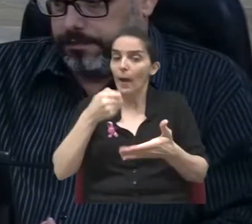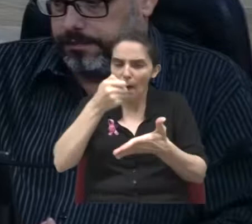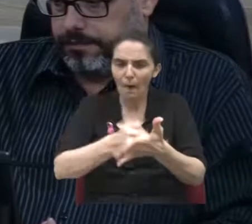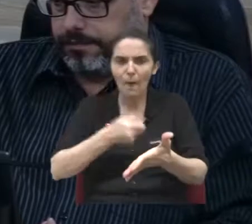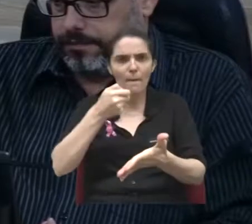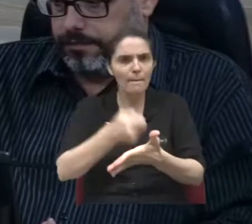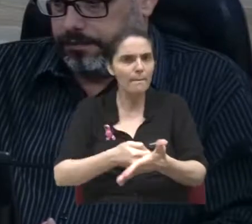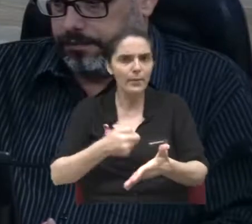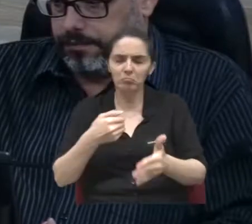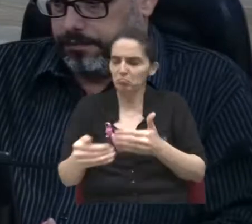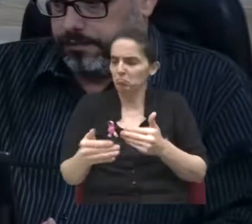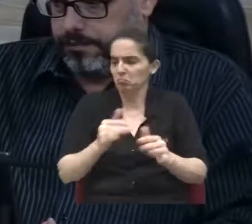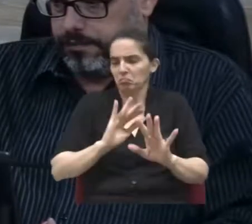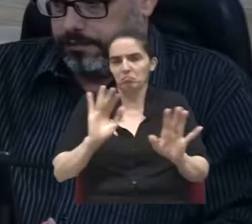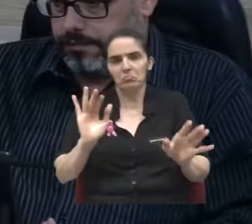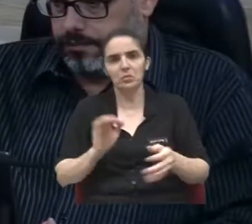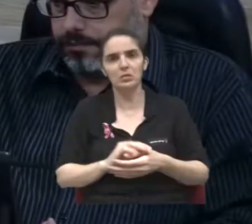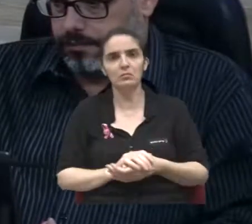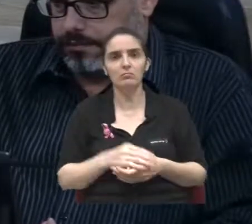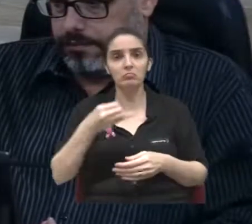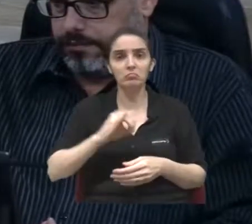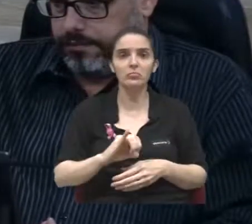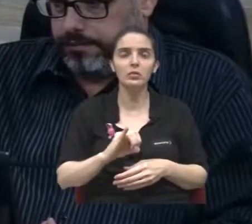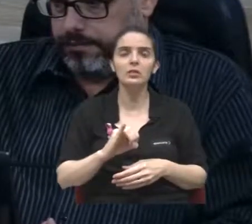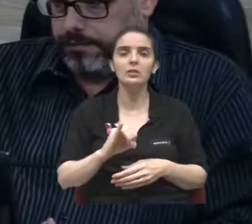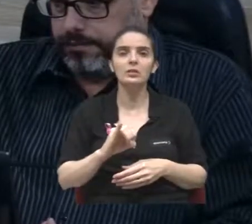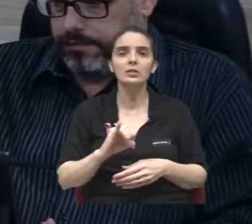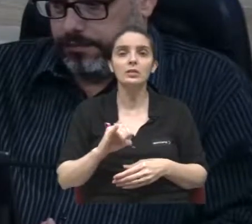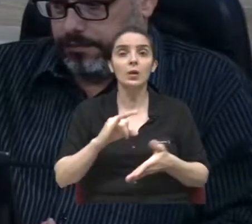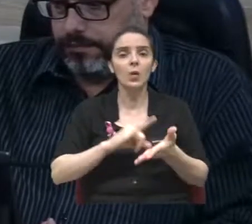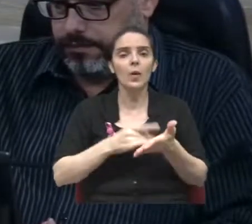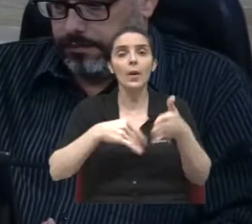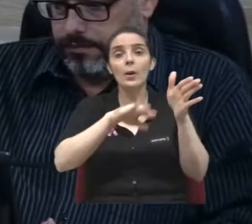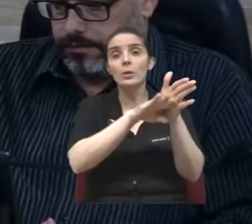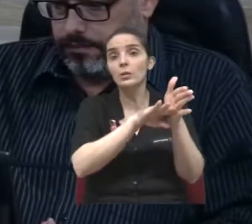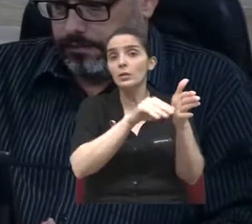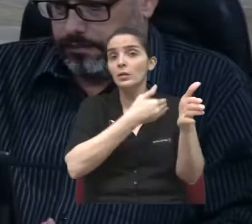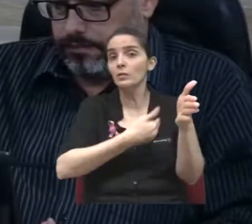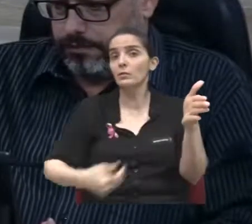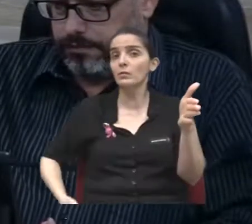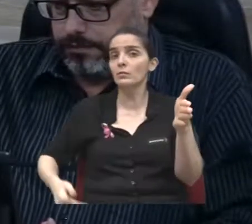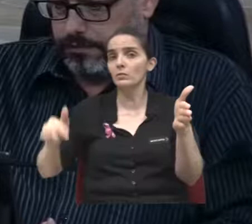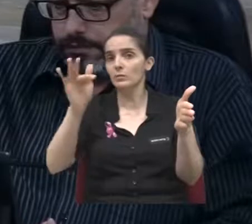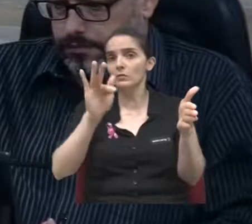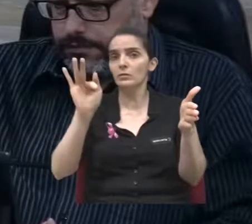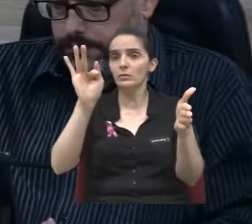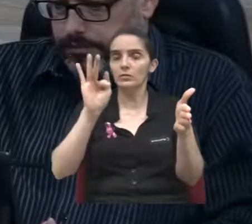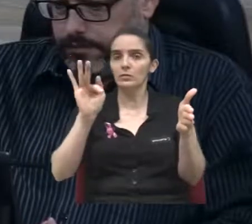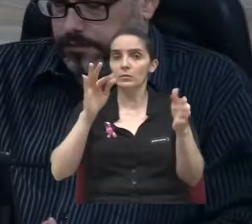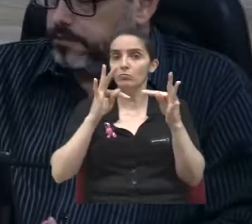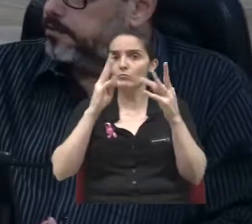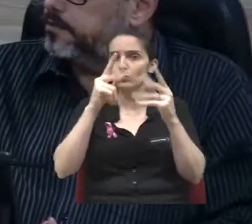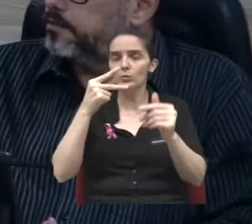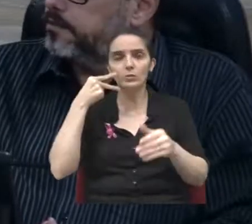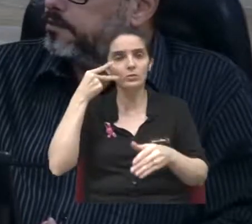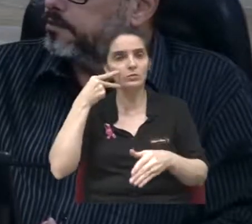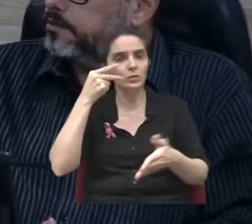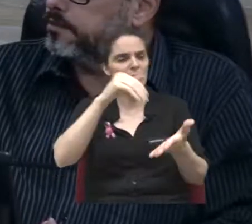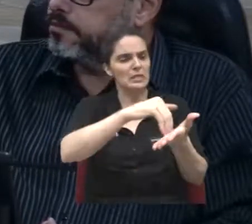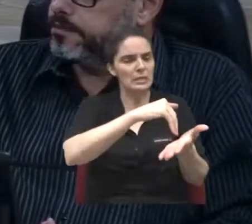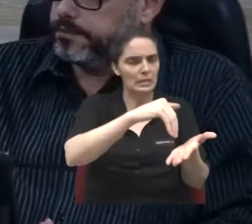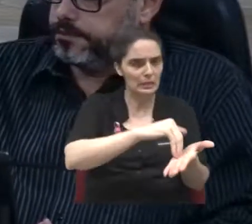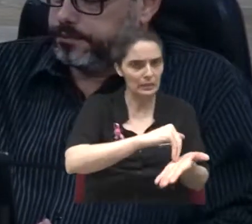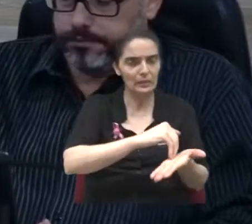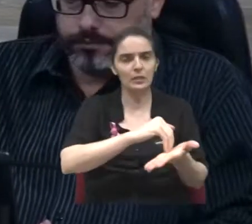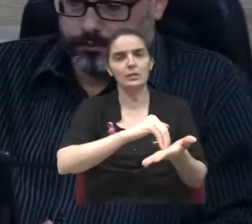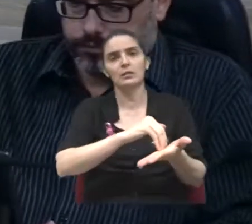coisa, porque se não chegar ofício lá no governo federal, nosso, dos vereadores, da secretaria, vai chegar